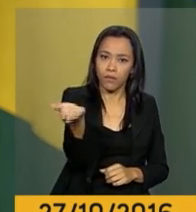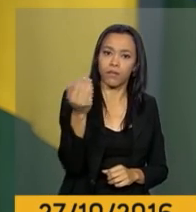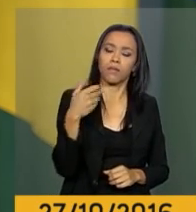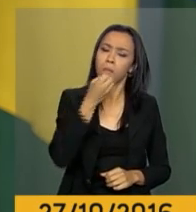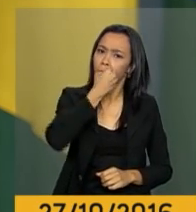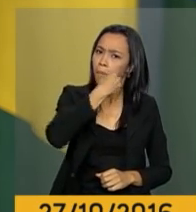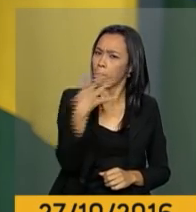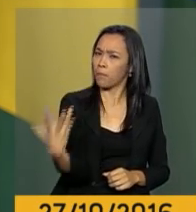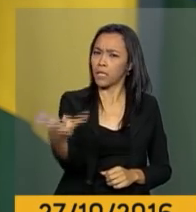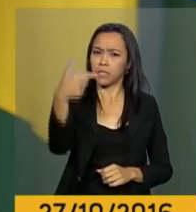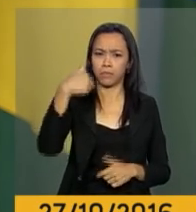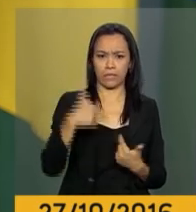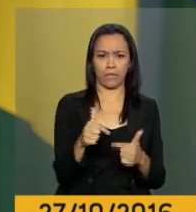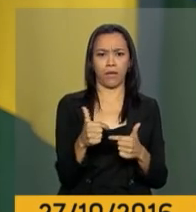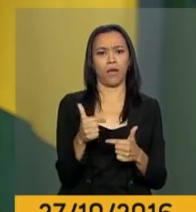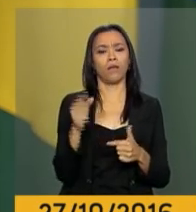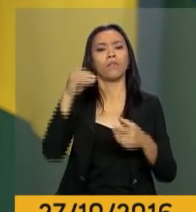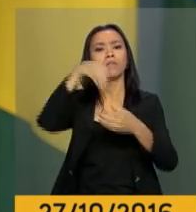no Senado Federal,